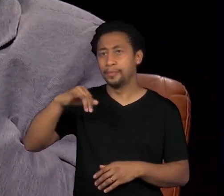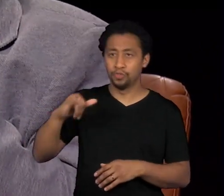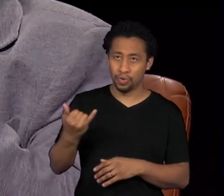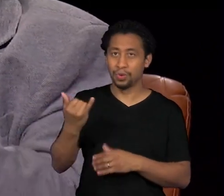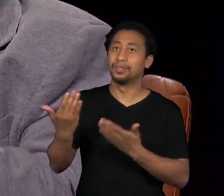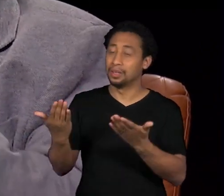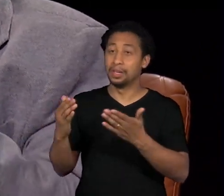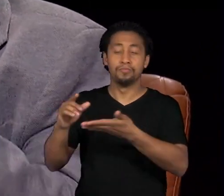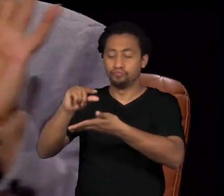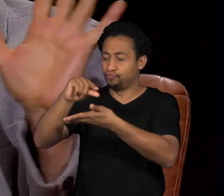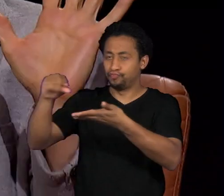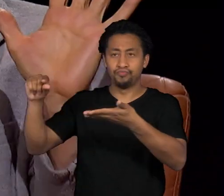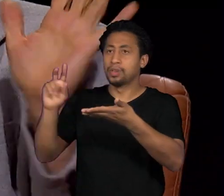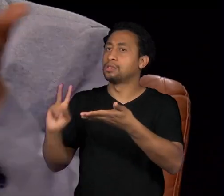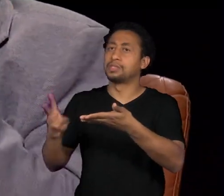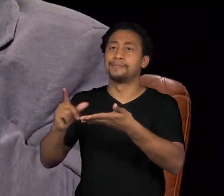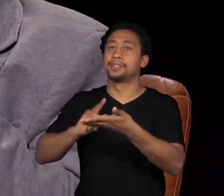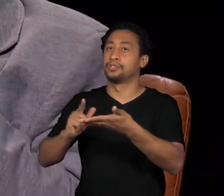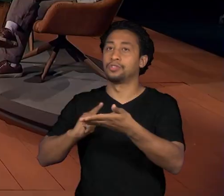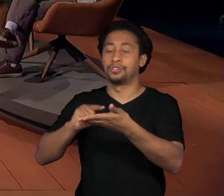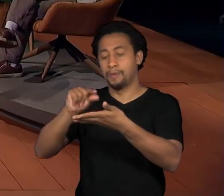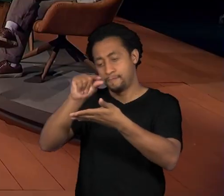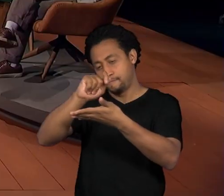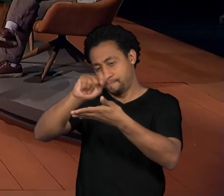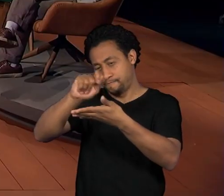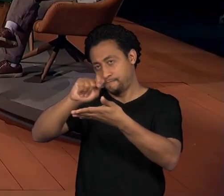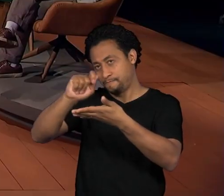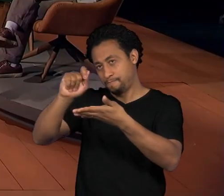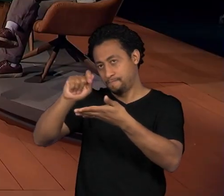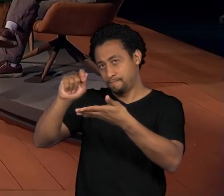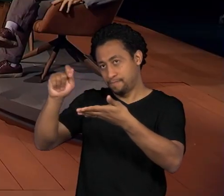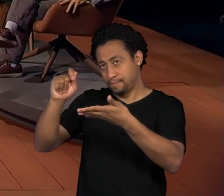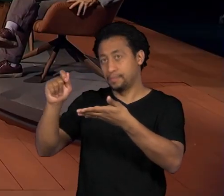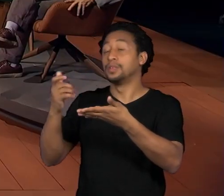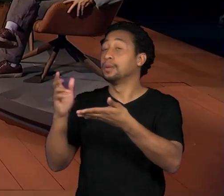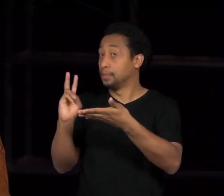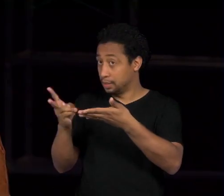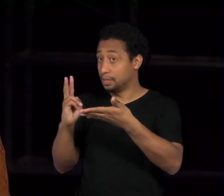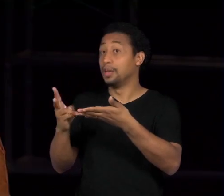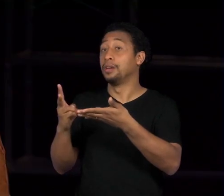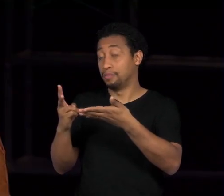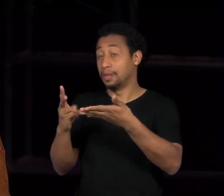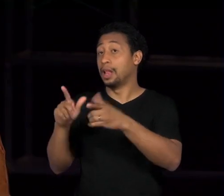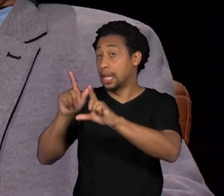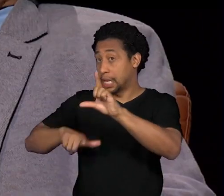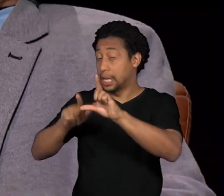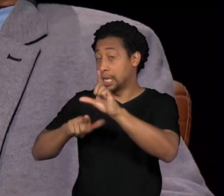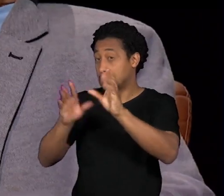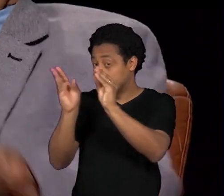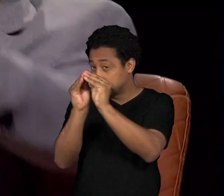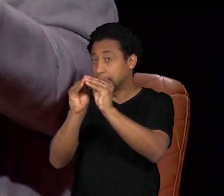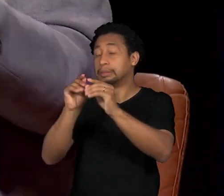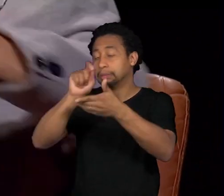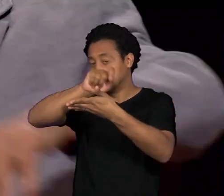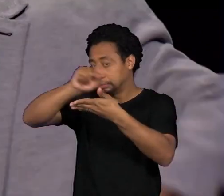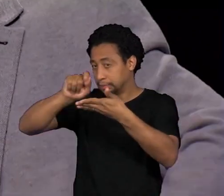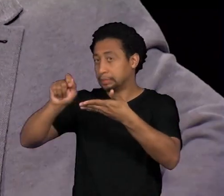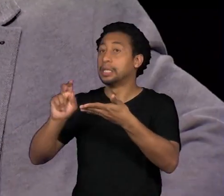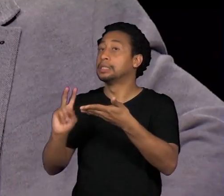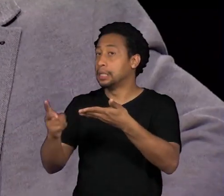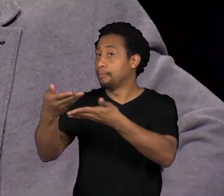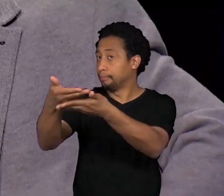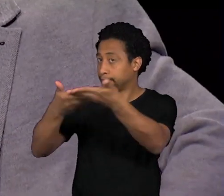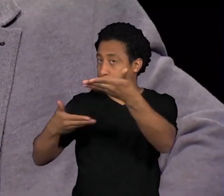todo cabeçado de qualquer trabalho que ele tinha que fazer tinha que começar com essa Ah é É com essa sigla E aí então havia